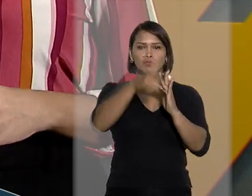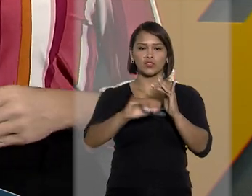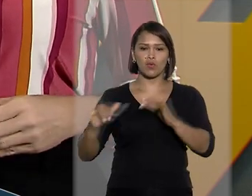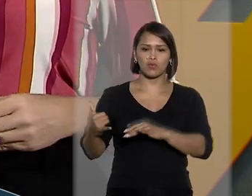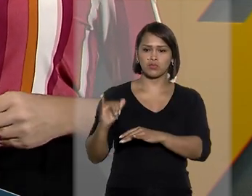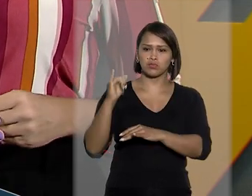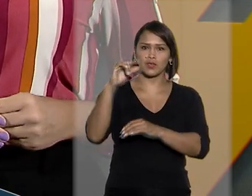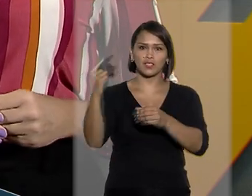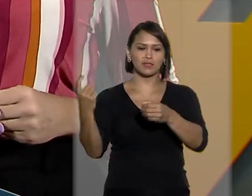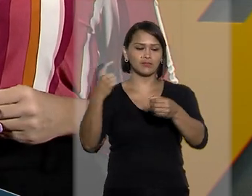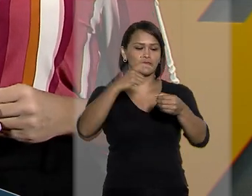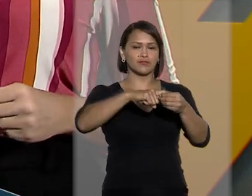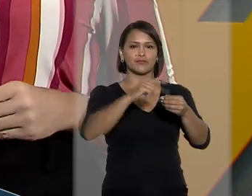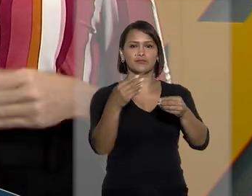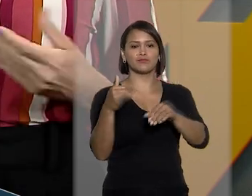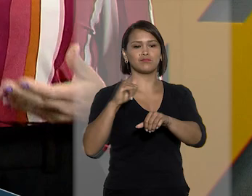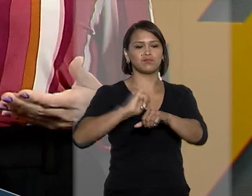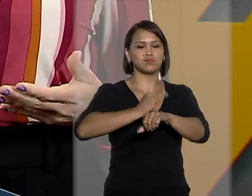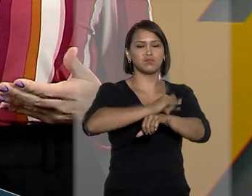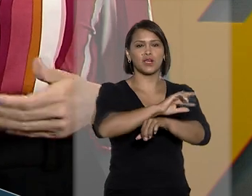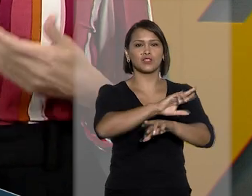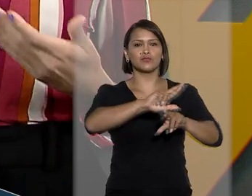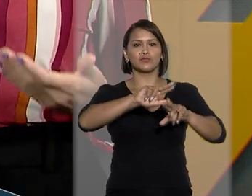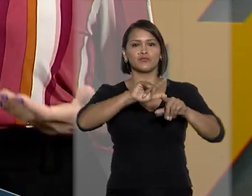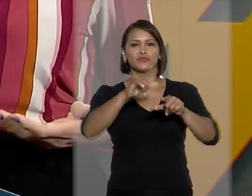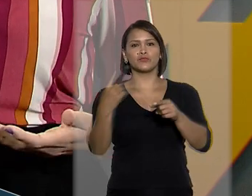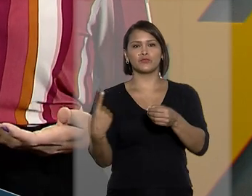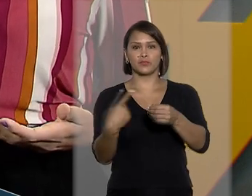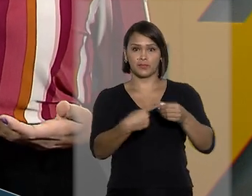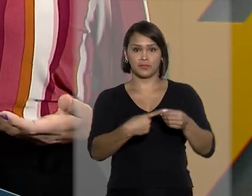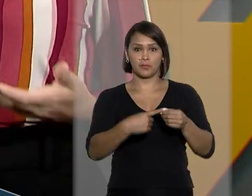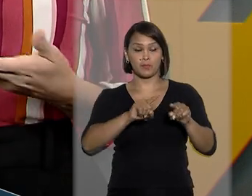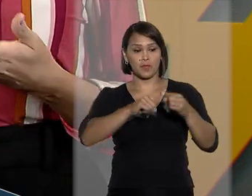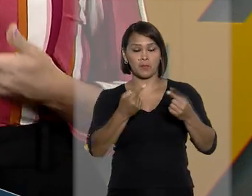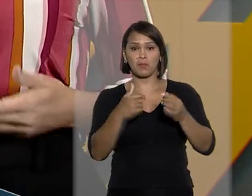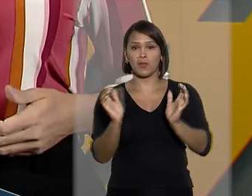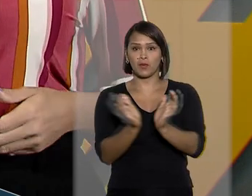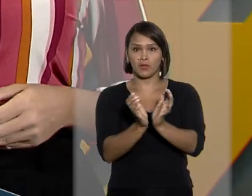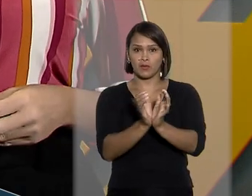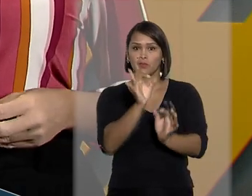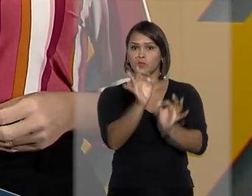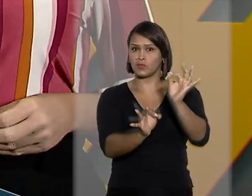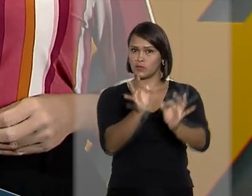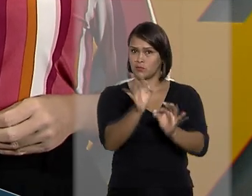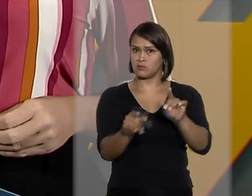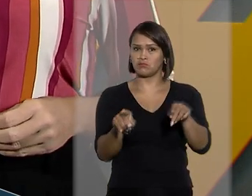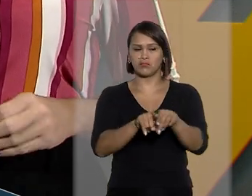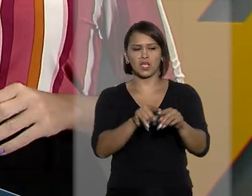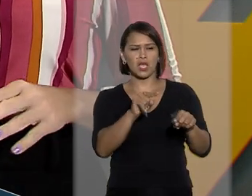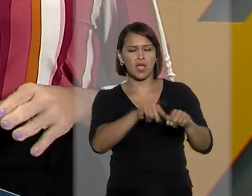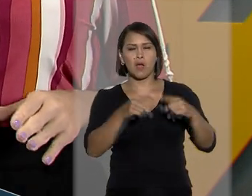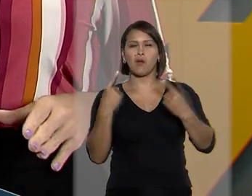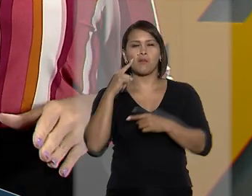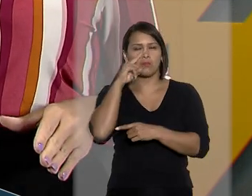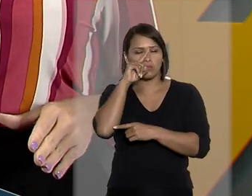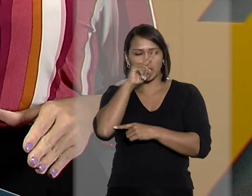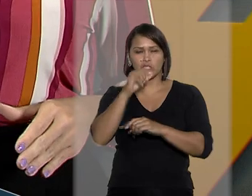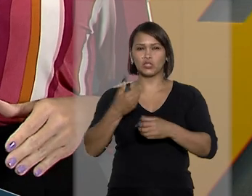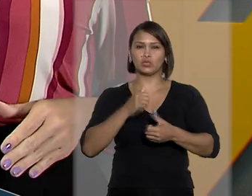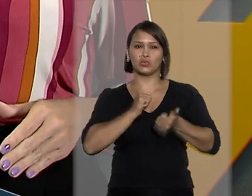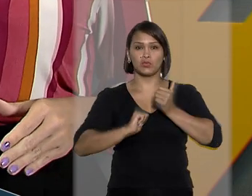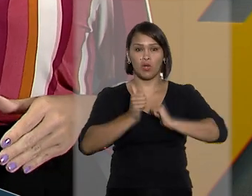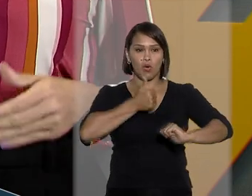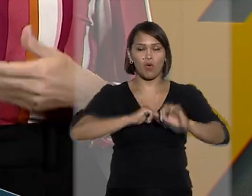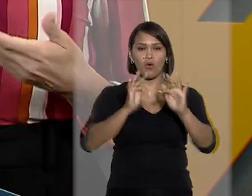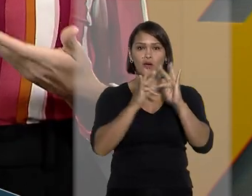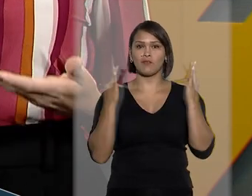conexão e acabou desembarcando em uma cidade diferente do destino. Para o colegiado, o fato trouxe enorme aflição para